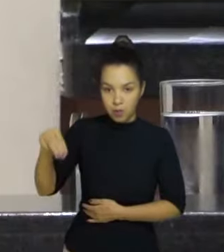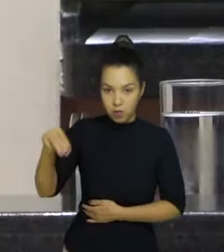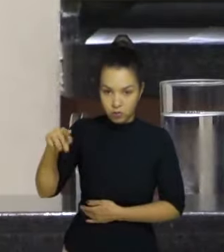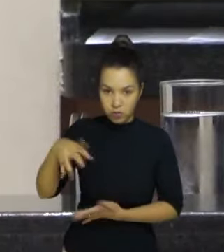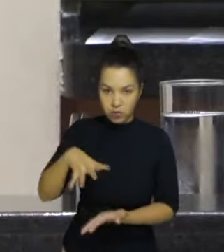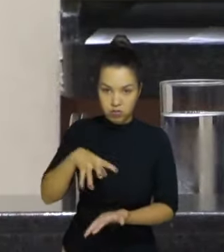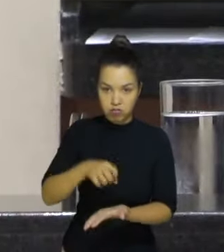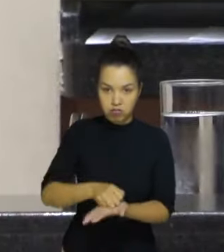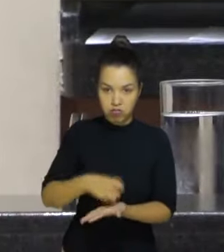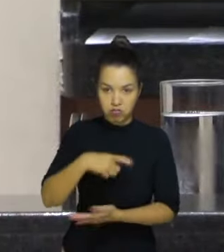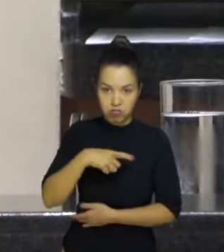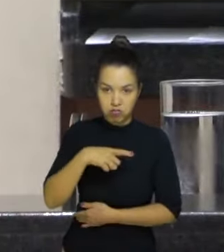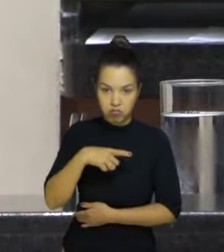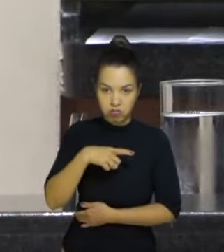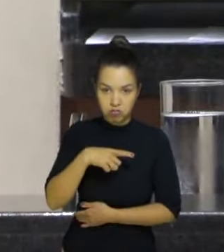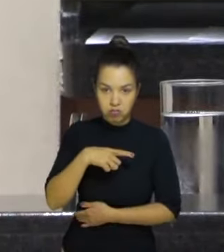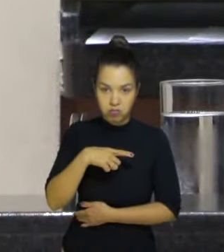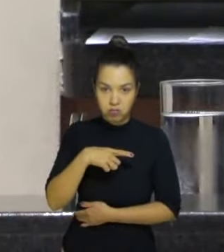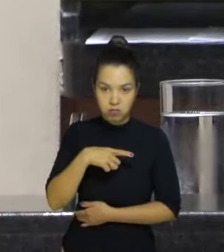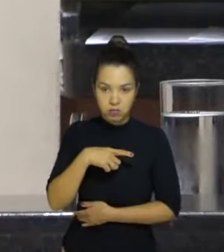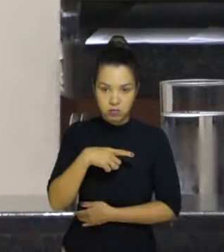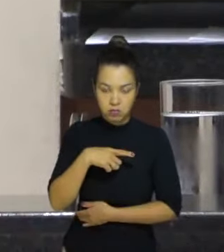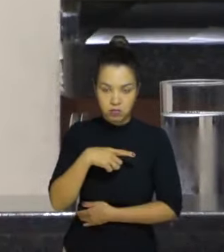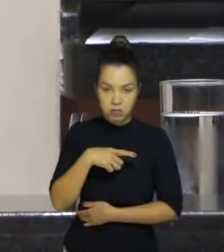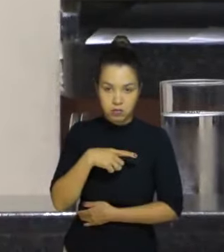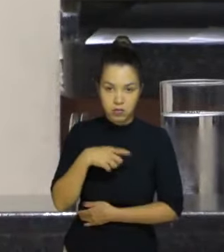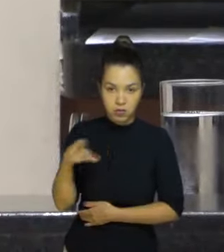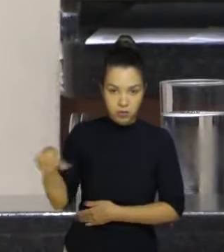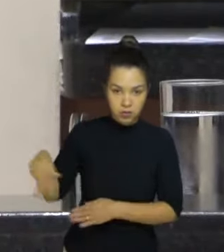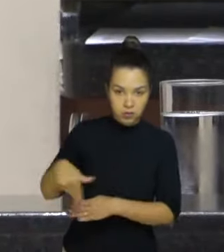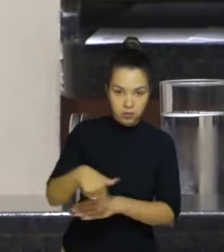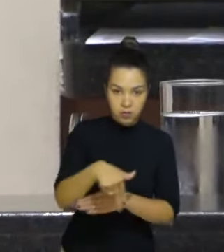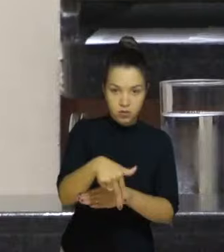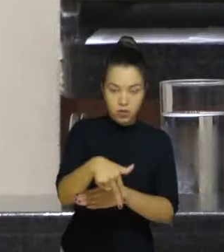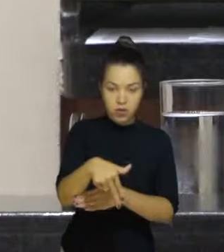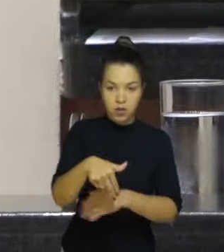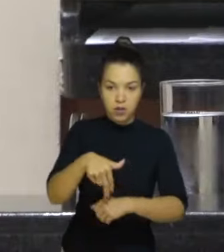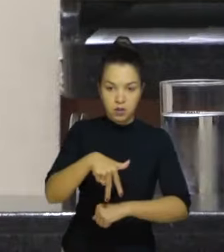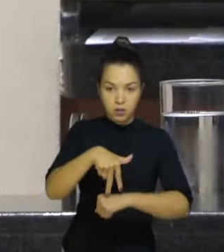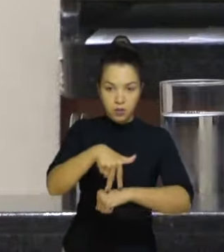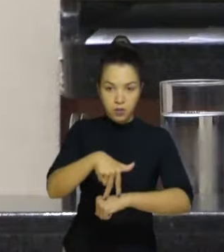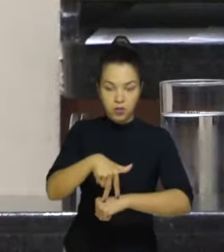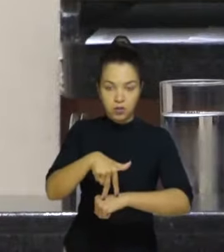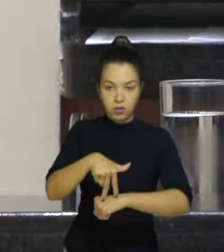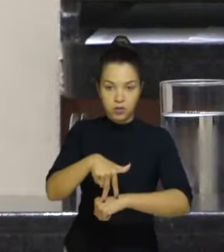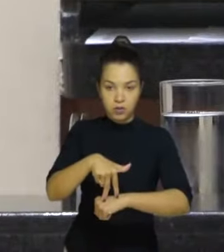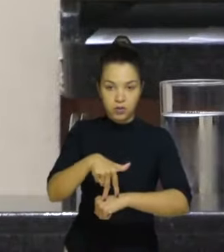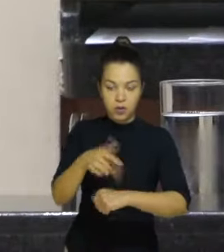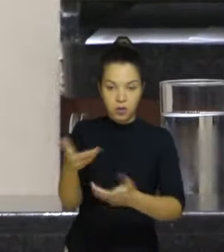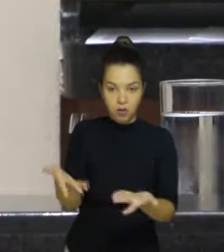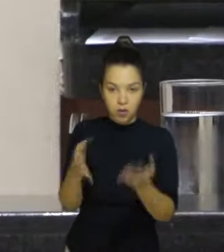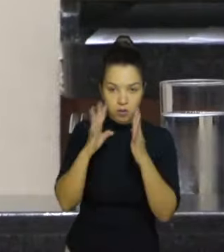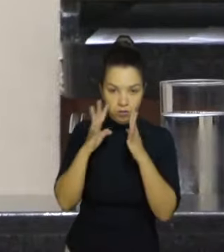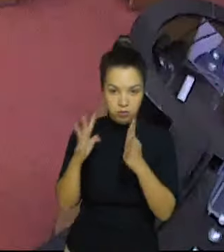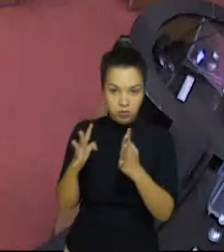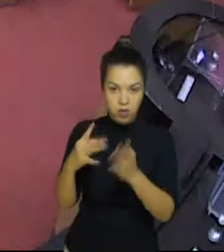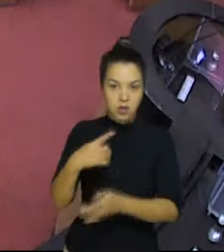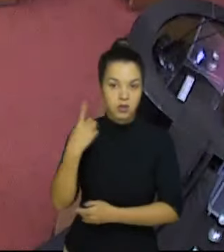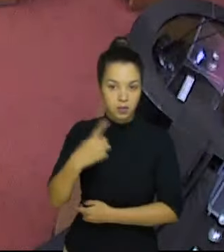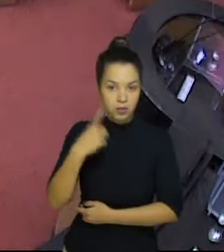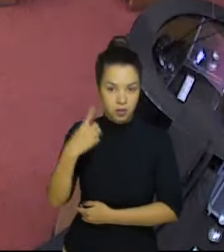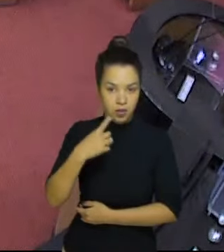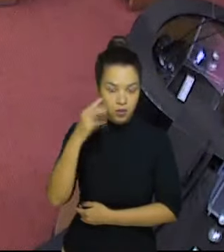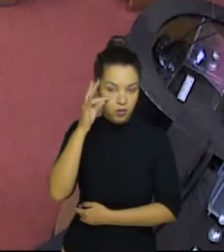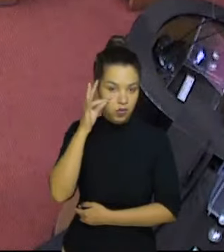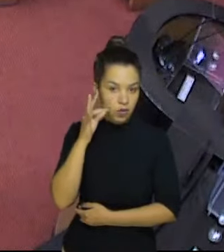Por favor, enquanto Vossa Excelência se dirige até a tribuna, ouçamos pela ordem, deputado Tiago Zilli.